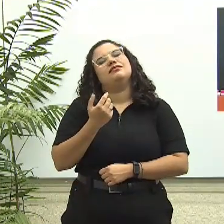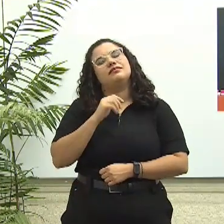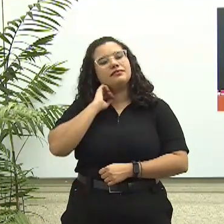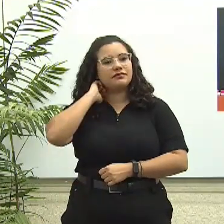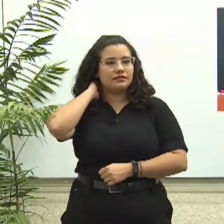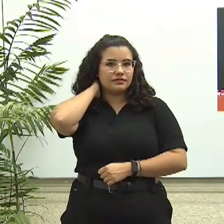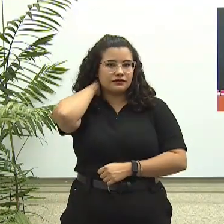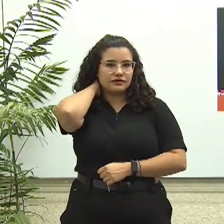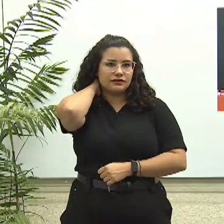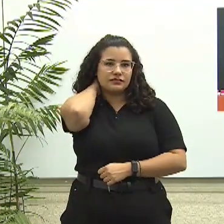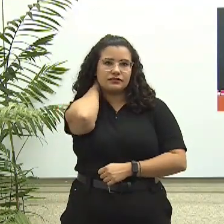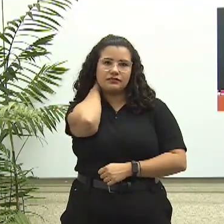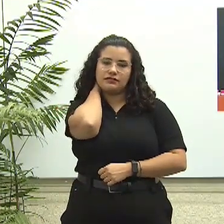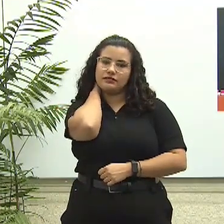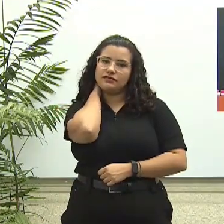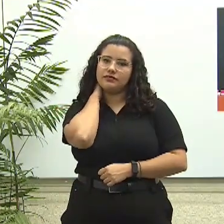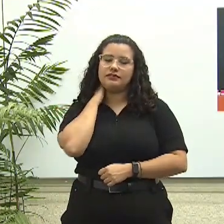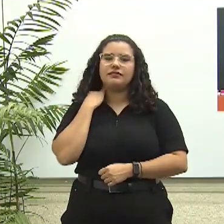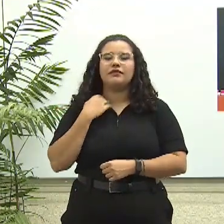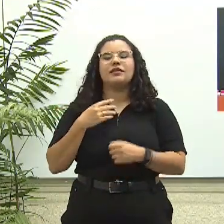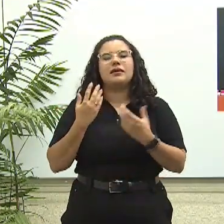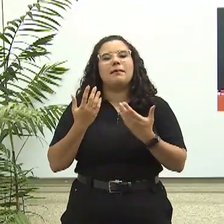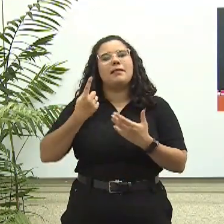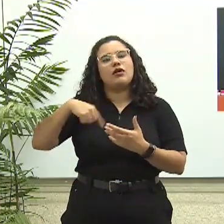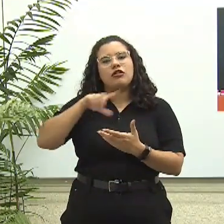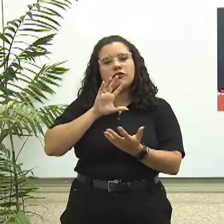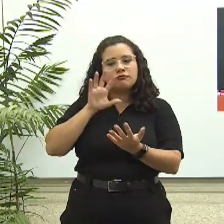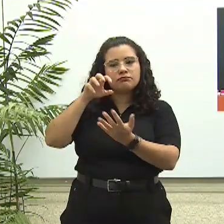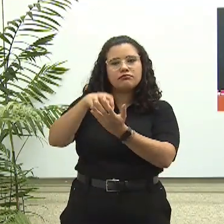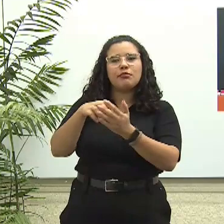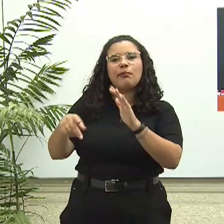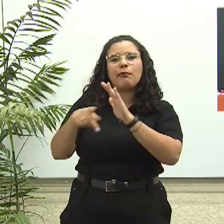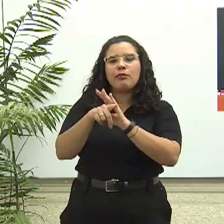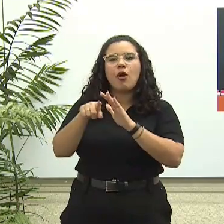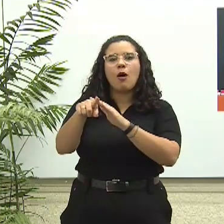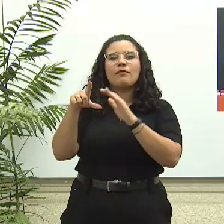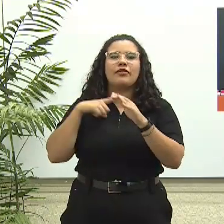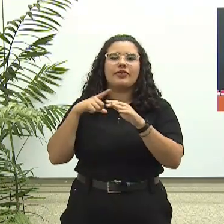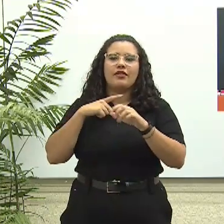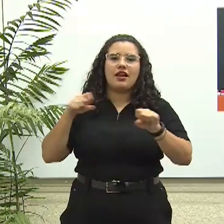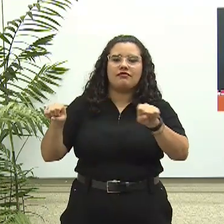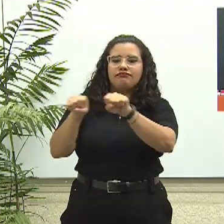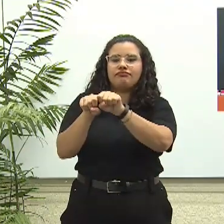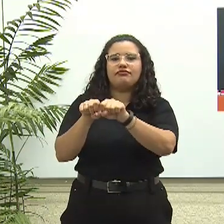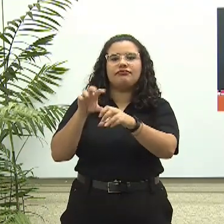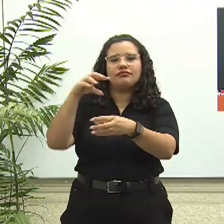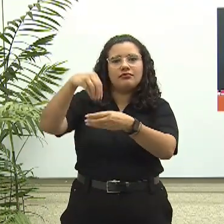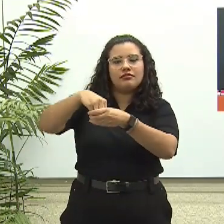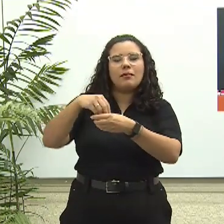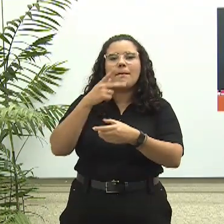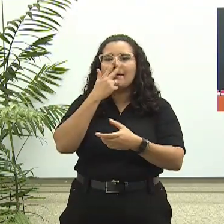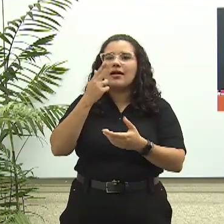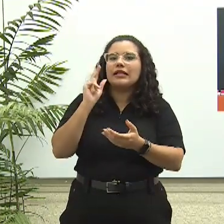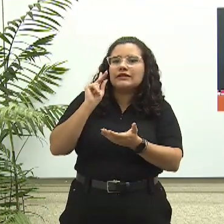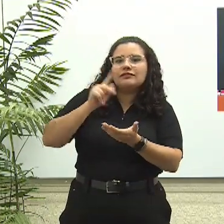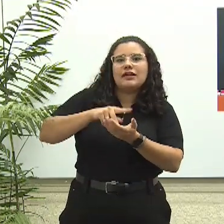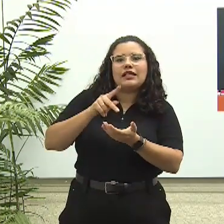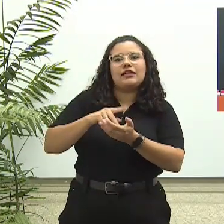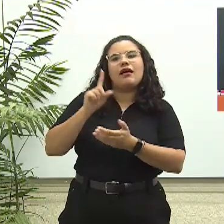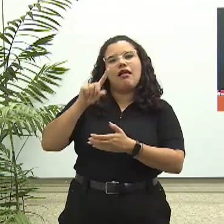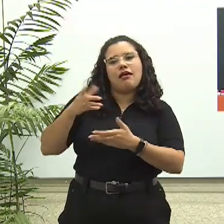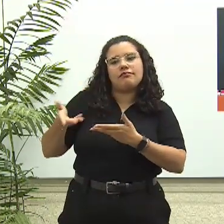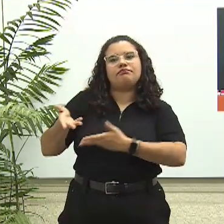o P2P para descentralizar os servidores e fazer essa essa essa verdadeira eh